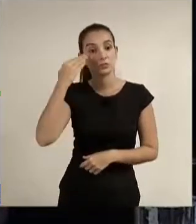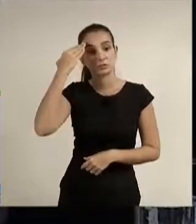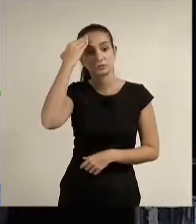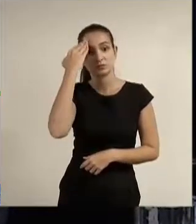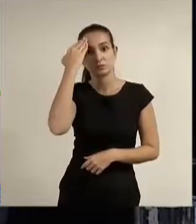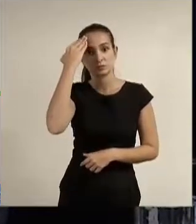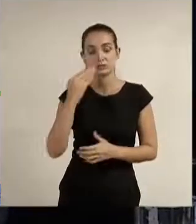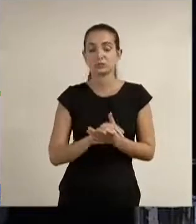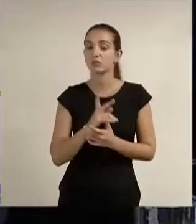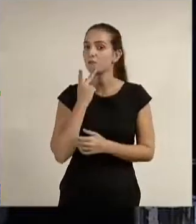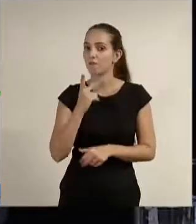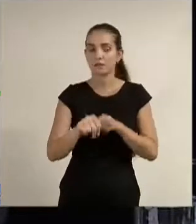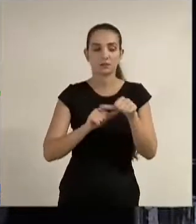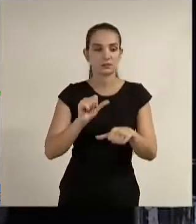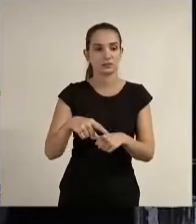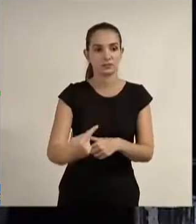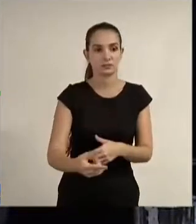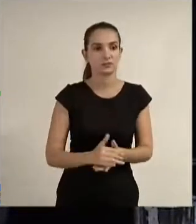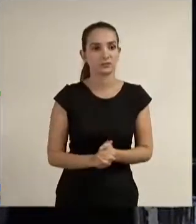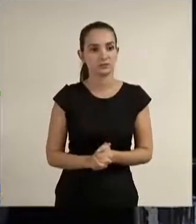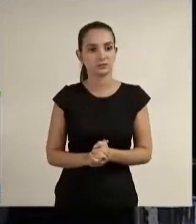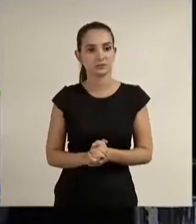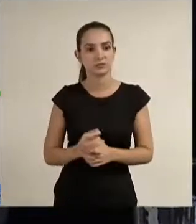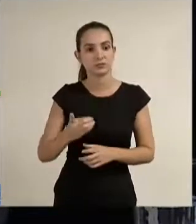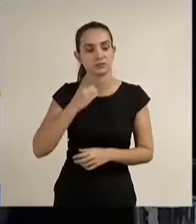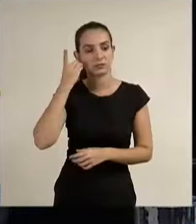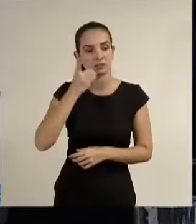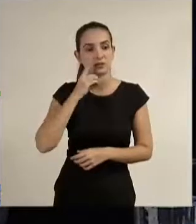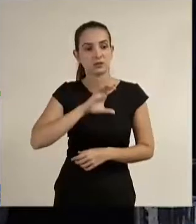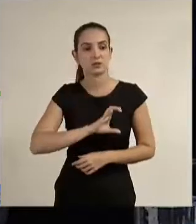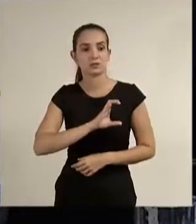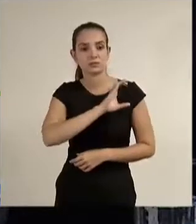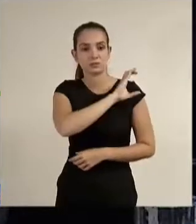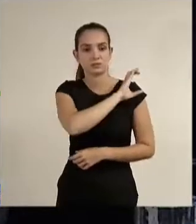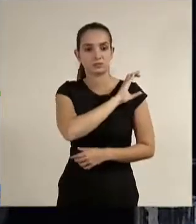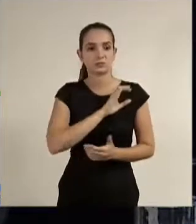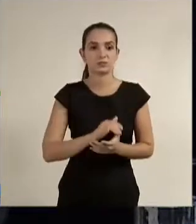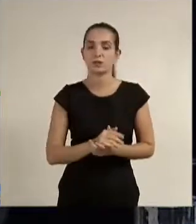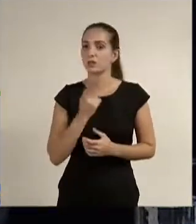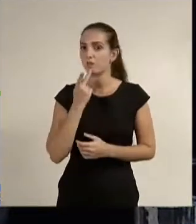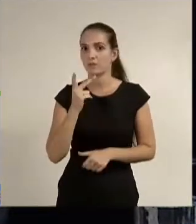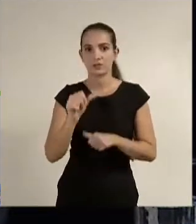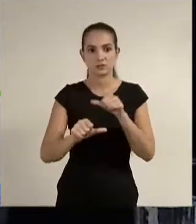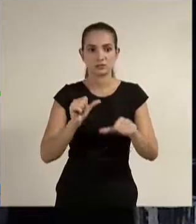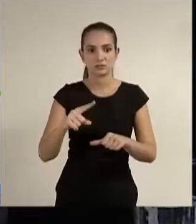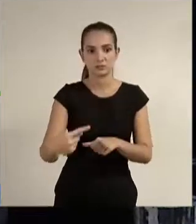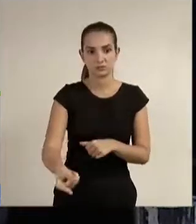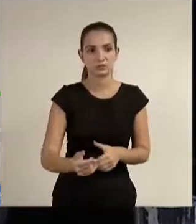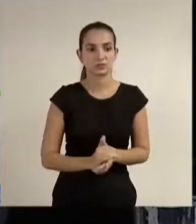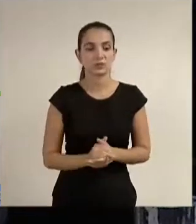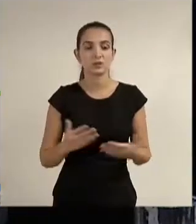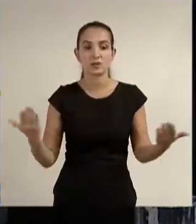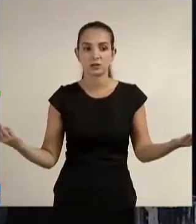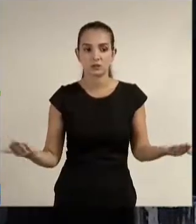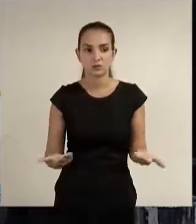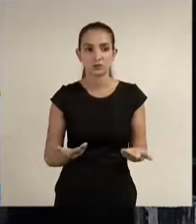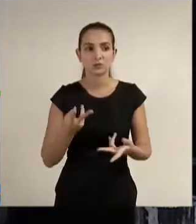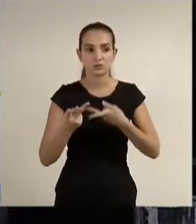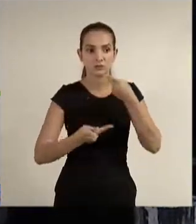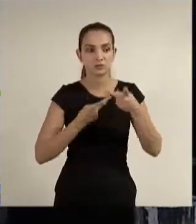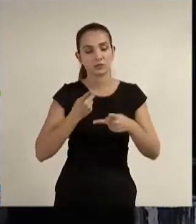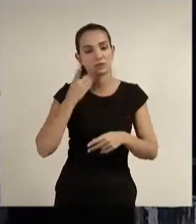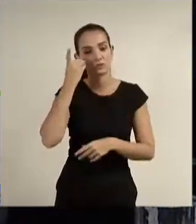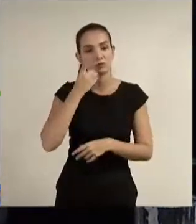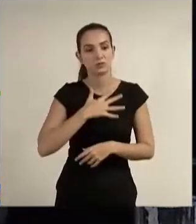Barbosinha. Transfere com a palavra o deputado Capitão Contar. Transfere com a palavra o ilustre